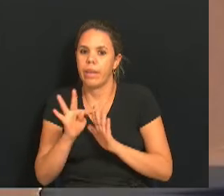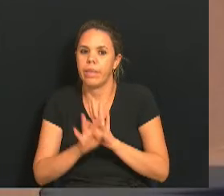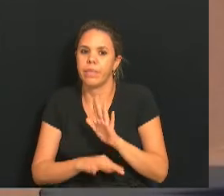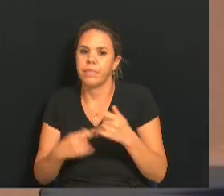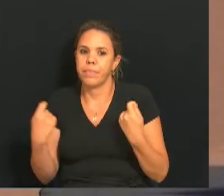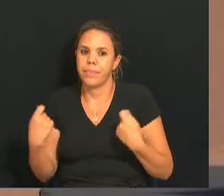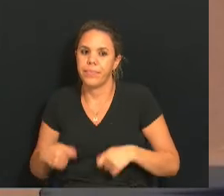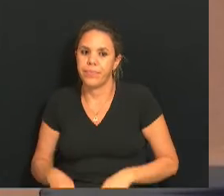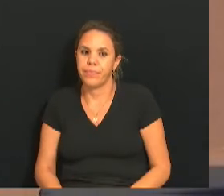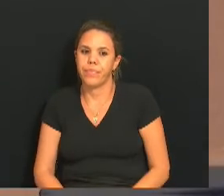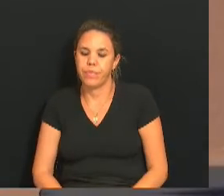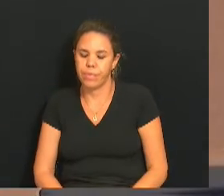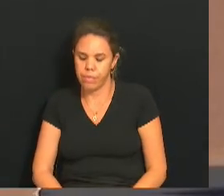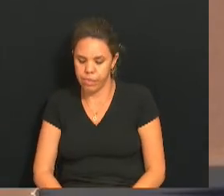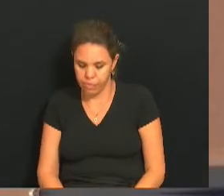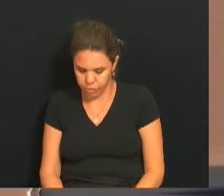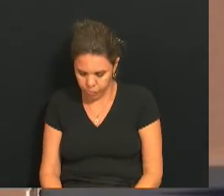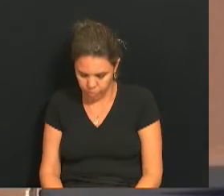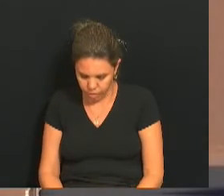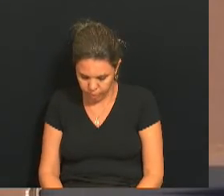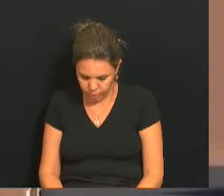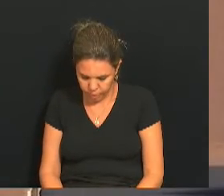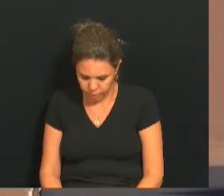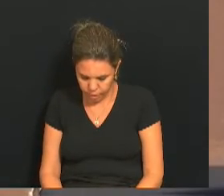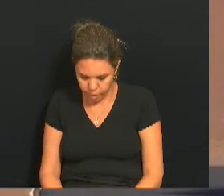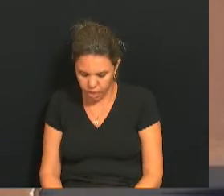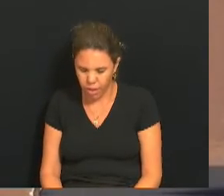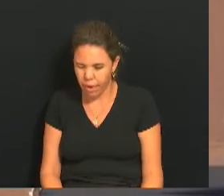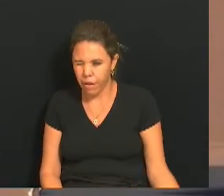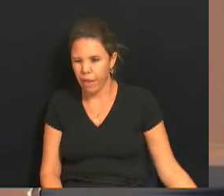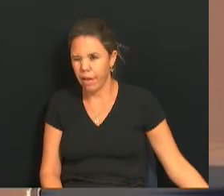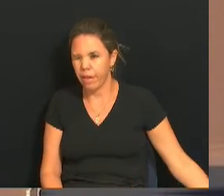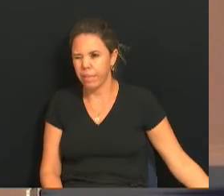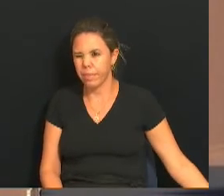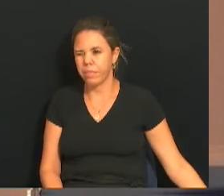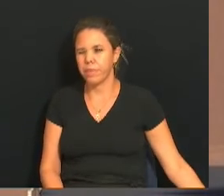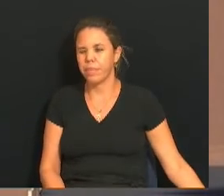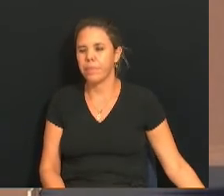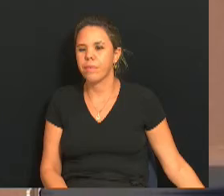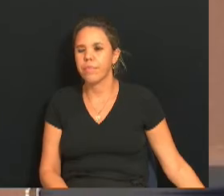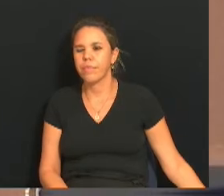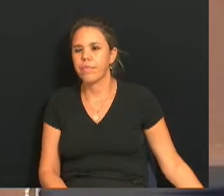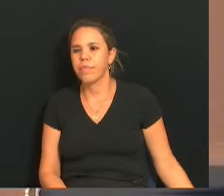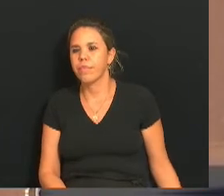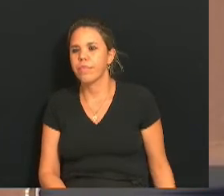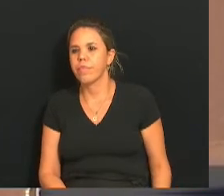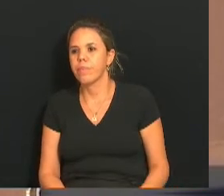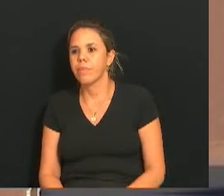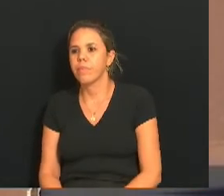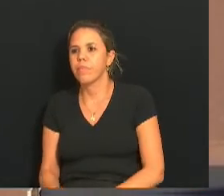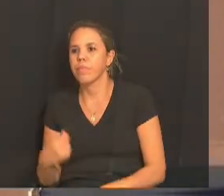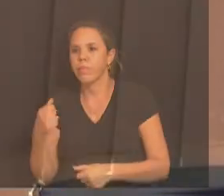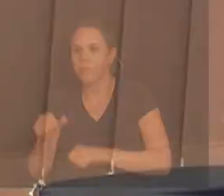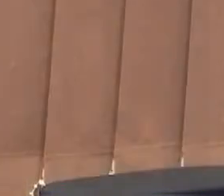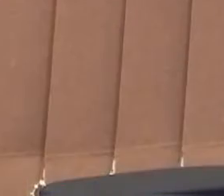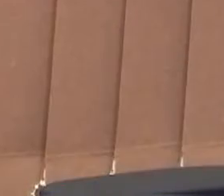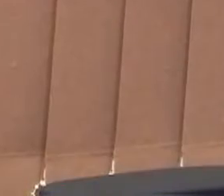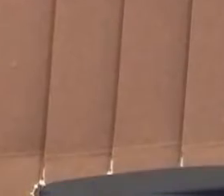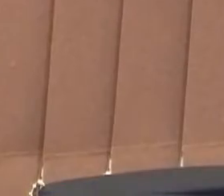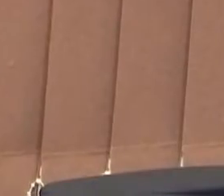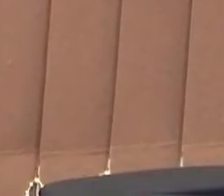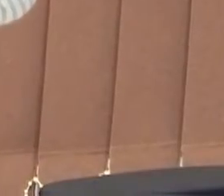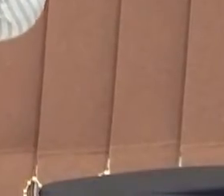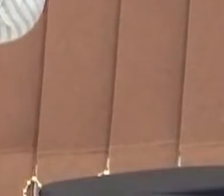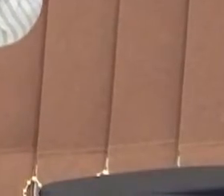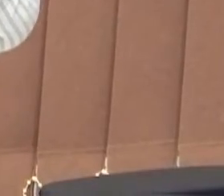precisaria ter melhorias, precisaria ter mudanças, como apareceu em diversas